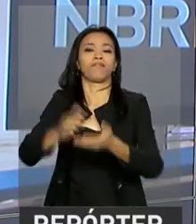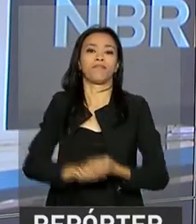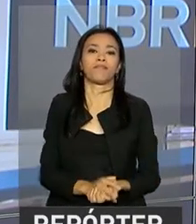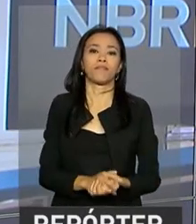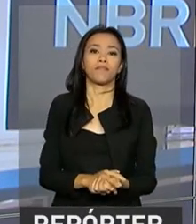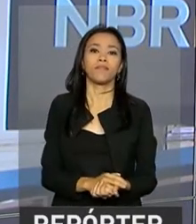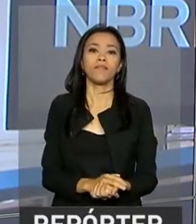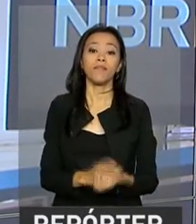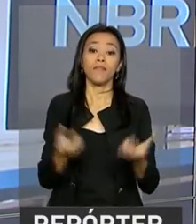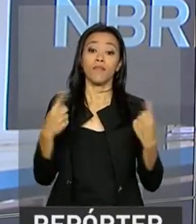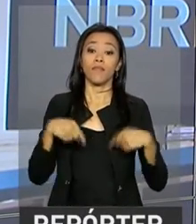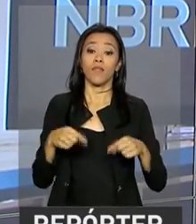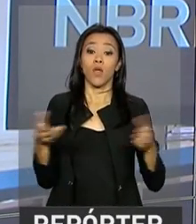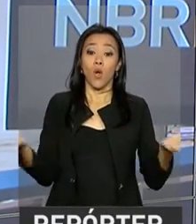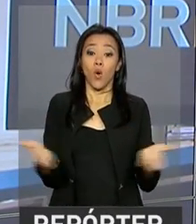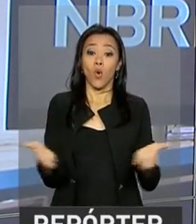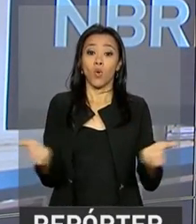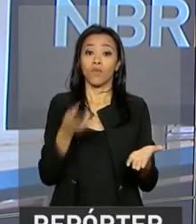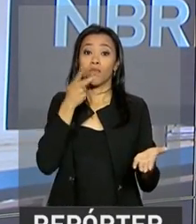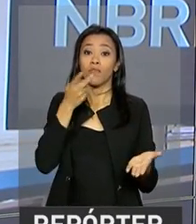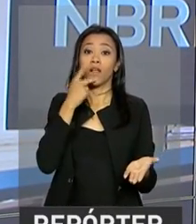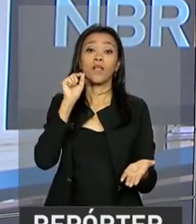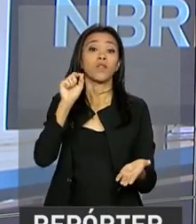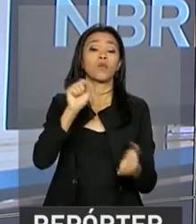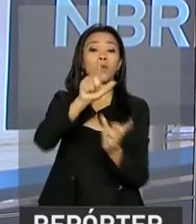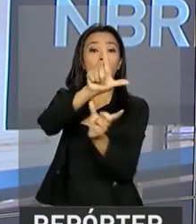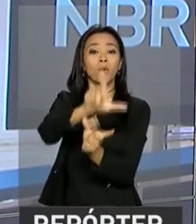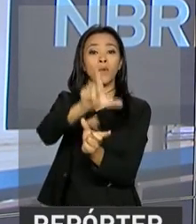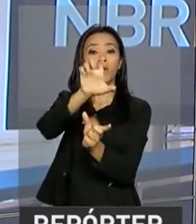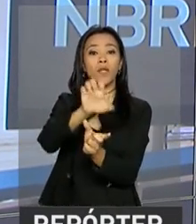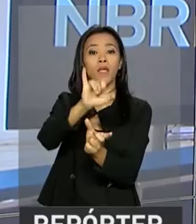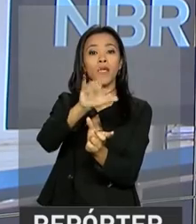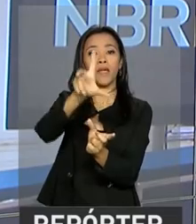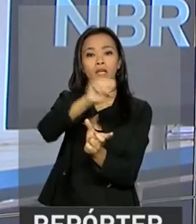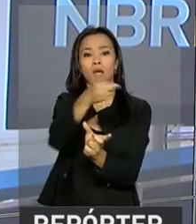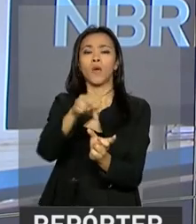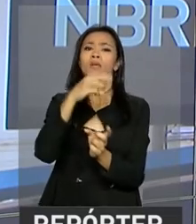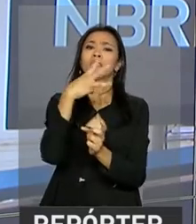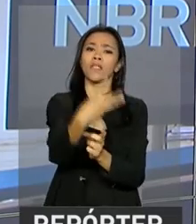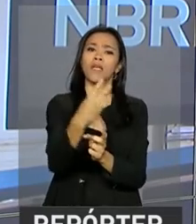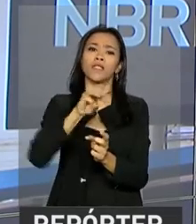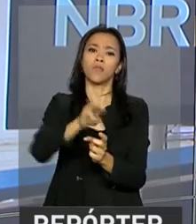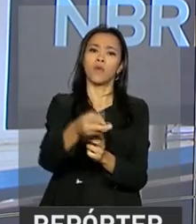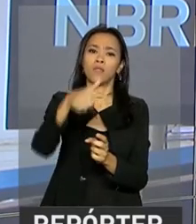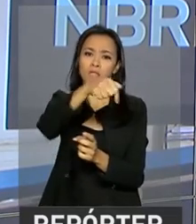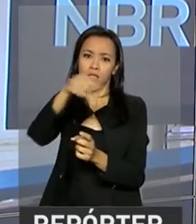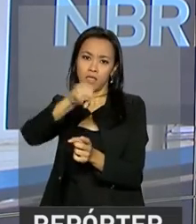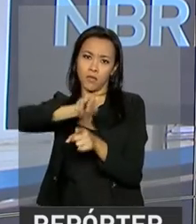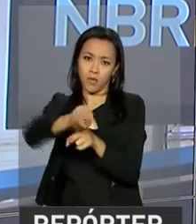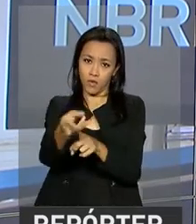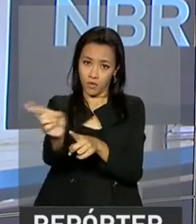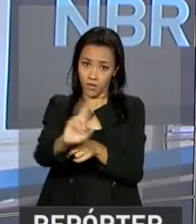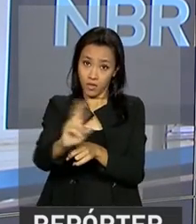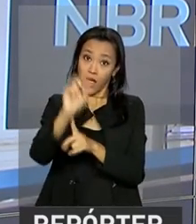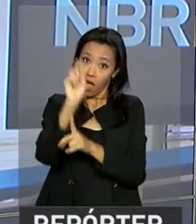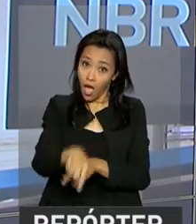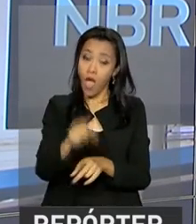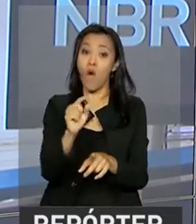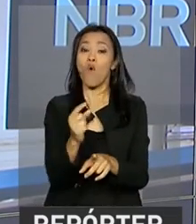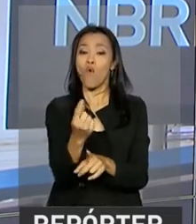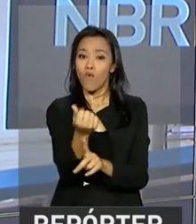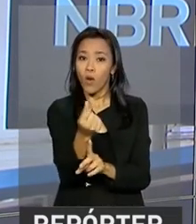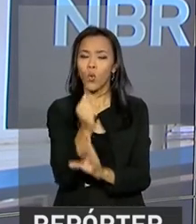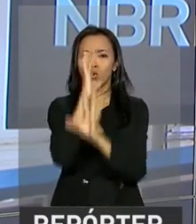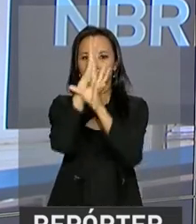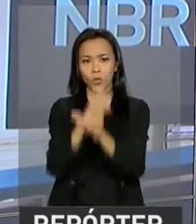e olha vamos falar agora sobre o leilão da bovespa 3 bilhões de 700 milhões de reais esse foi o valor total